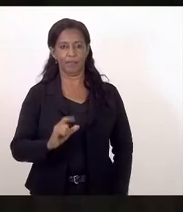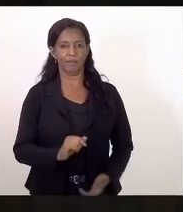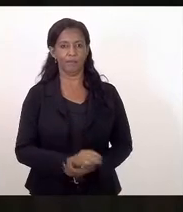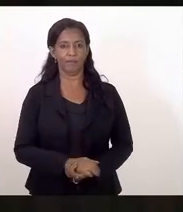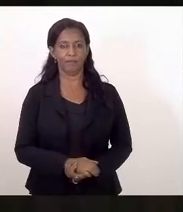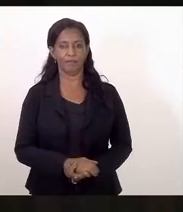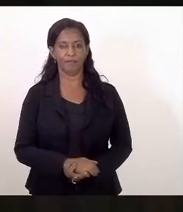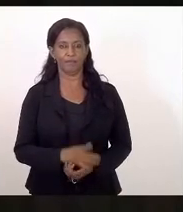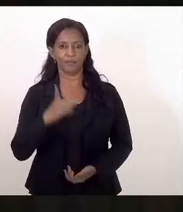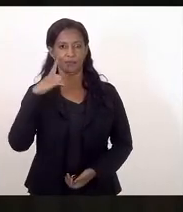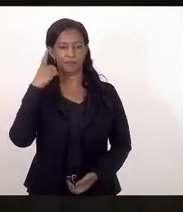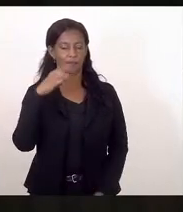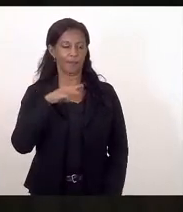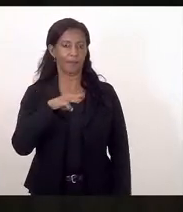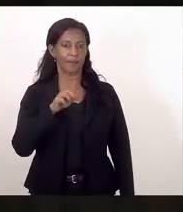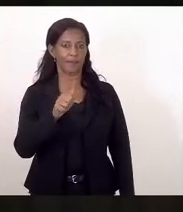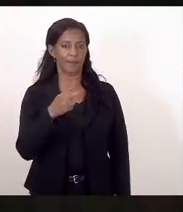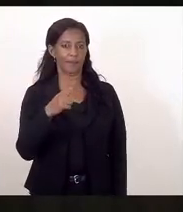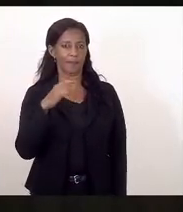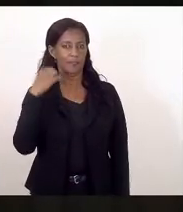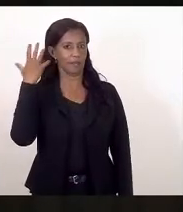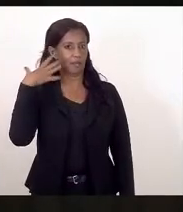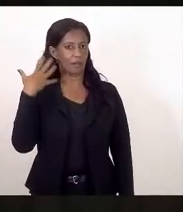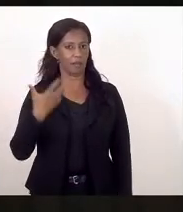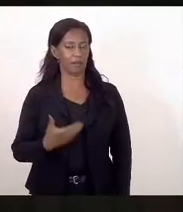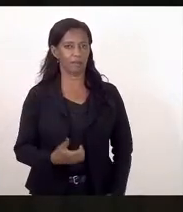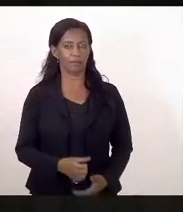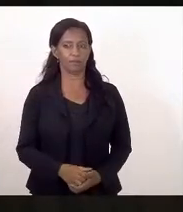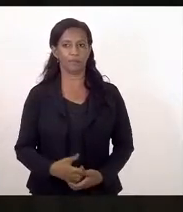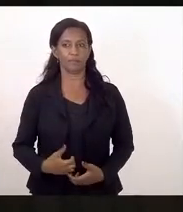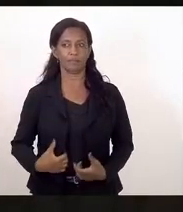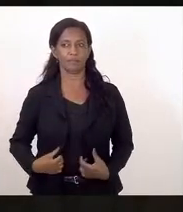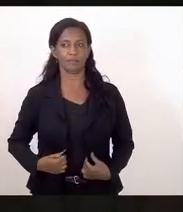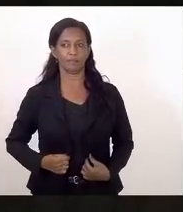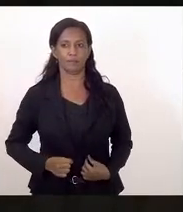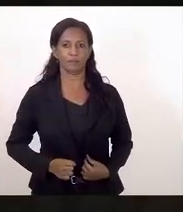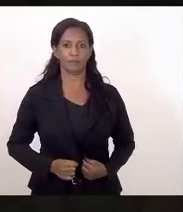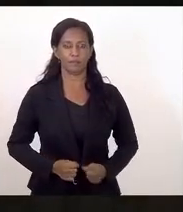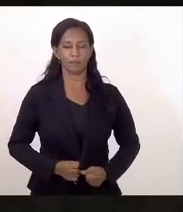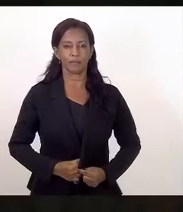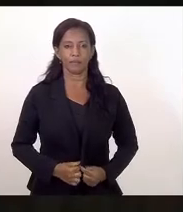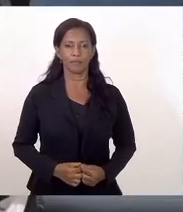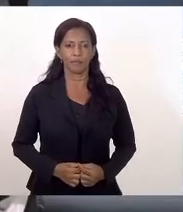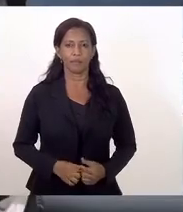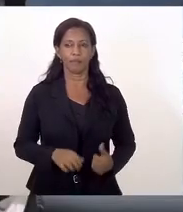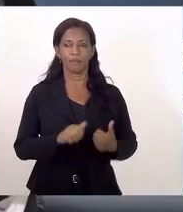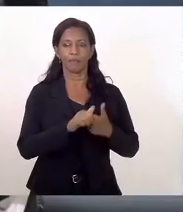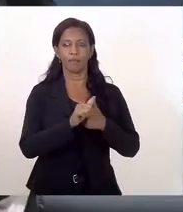deputado Marcelo Cabelereiro. Deputado Danilo Liberon,